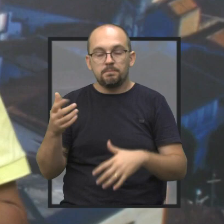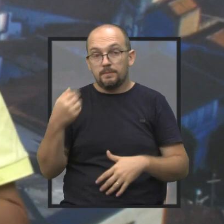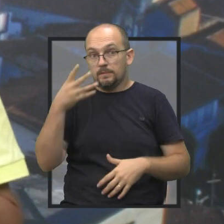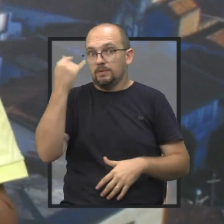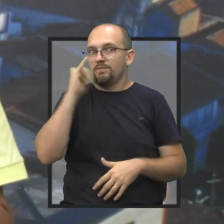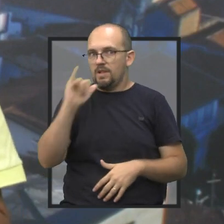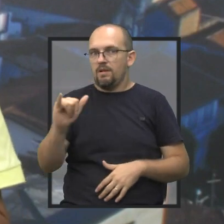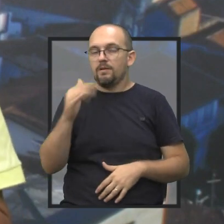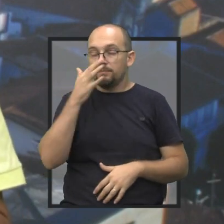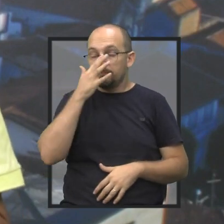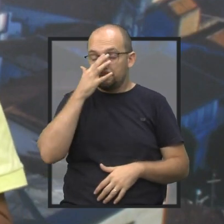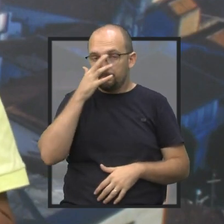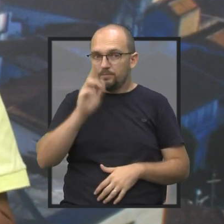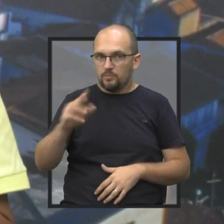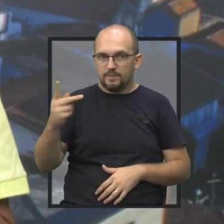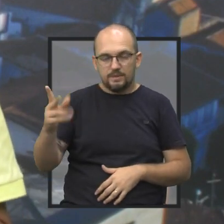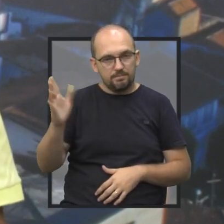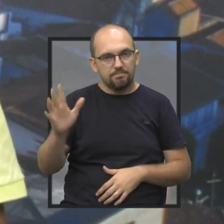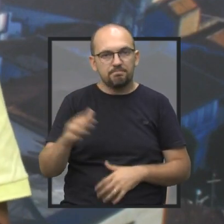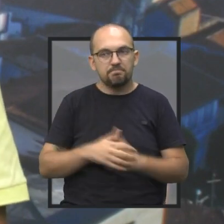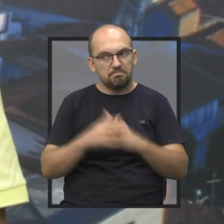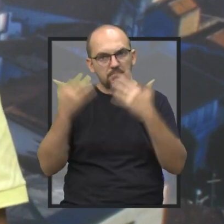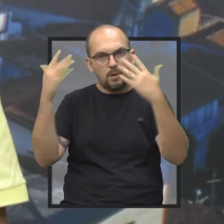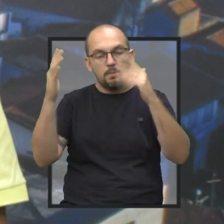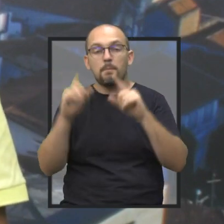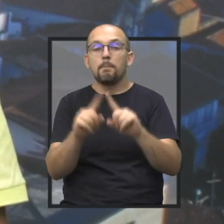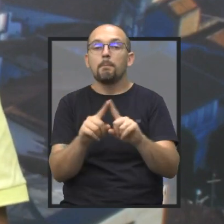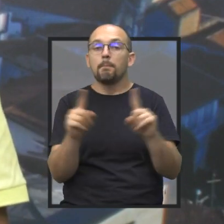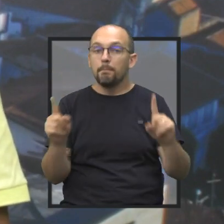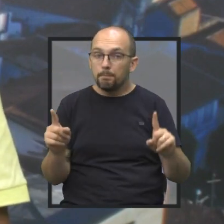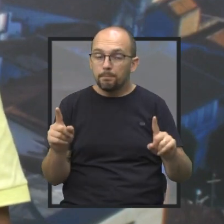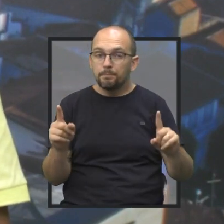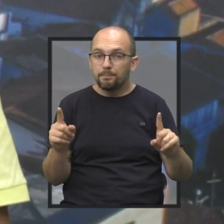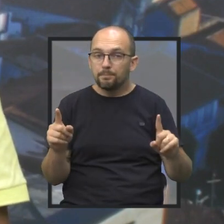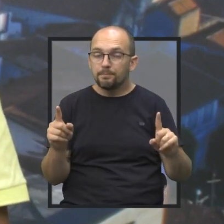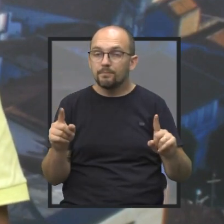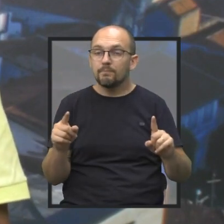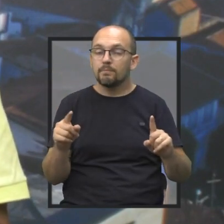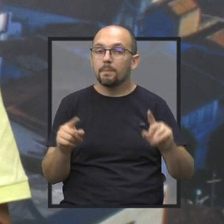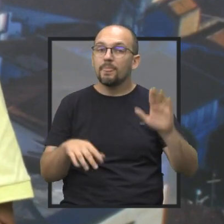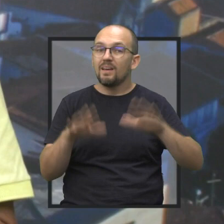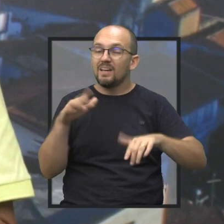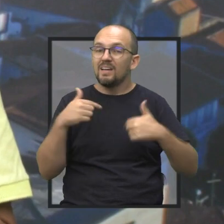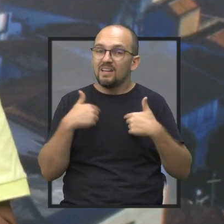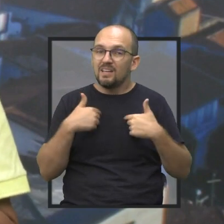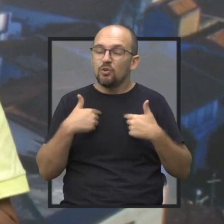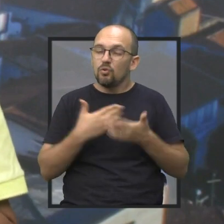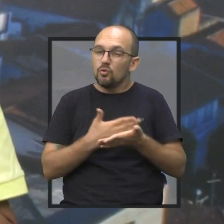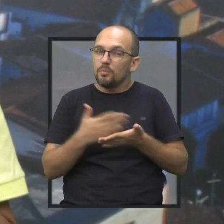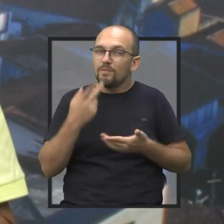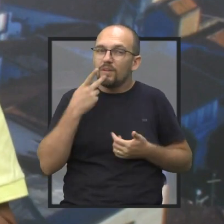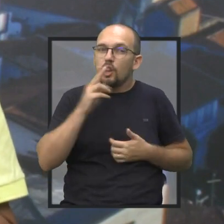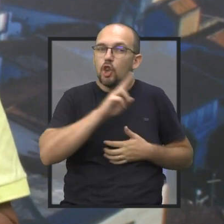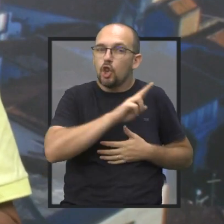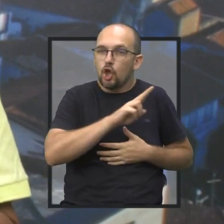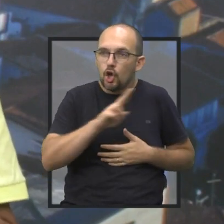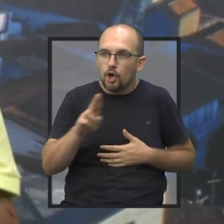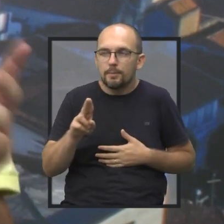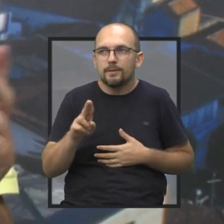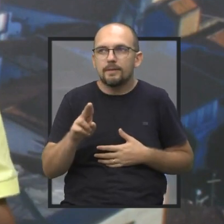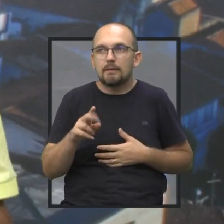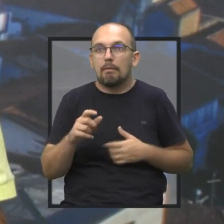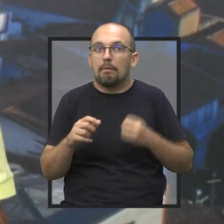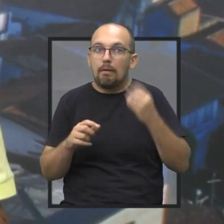né? Até esqueci de colocar o nome. Muitas vezes, Ângela, eu tenho até... Eu começo a citar nome e